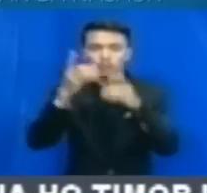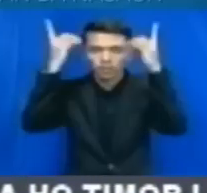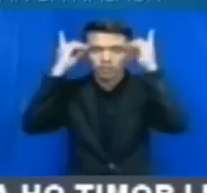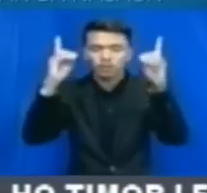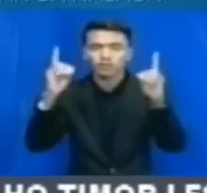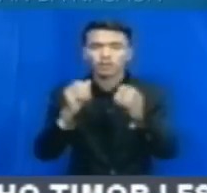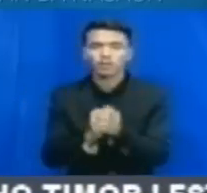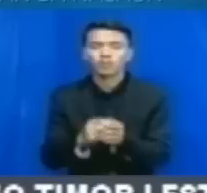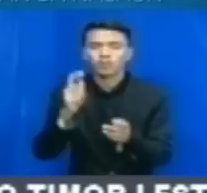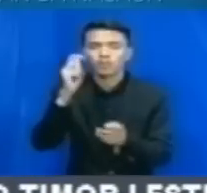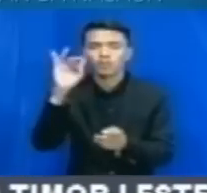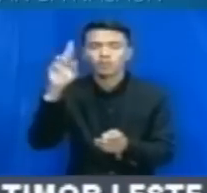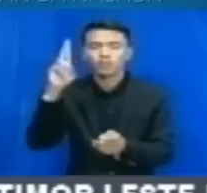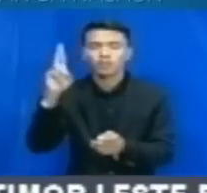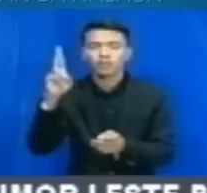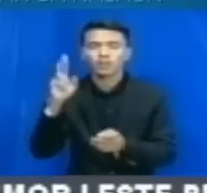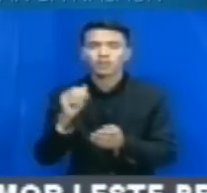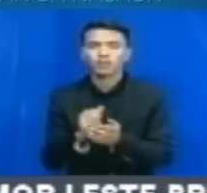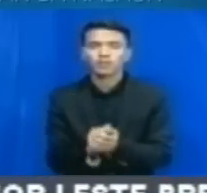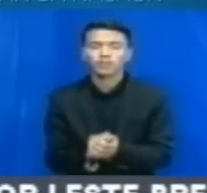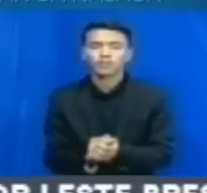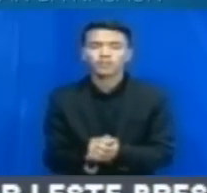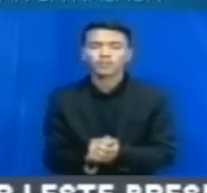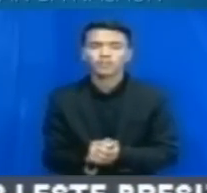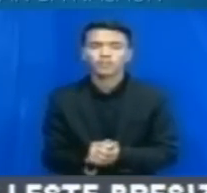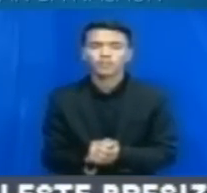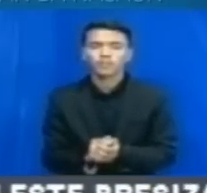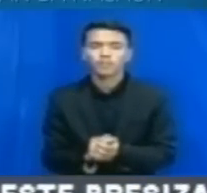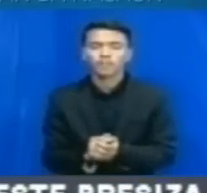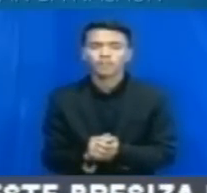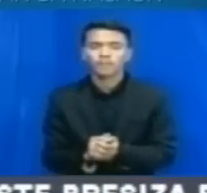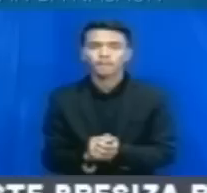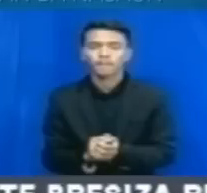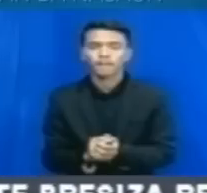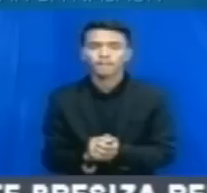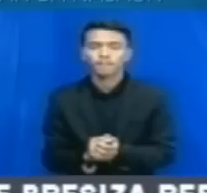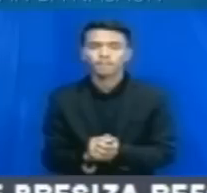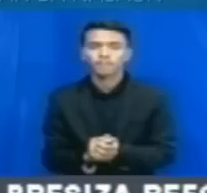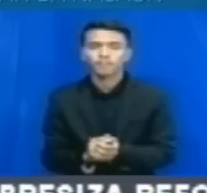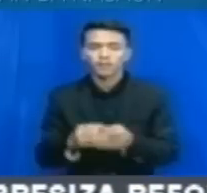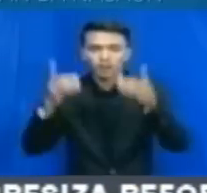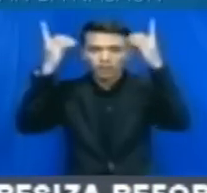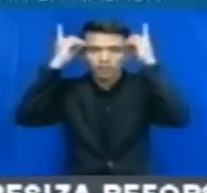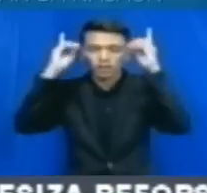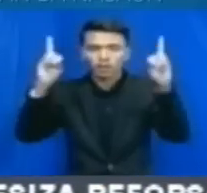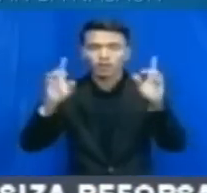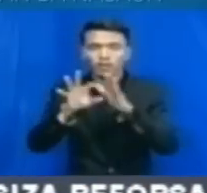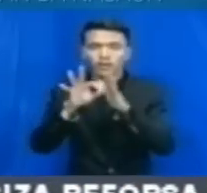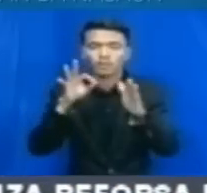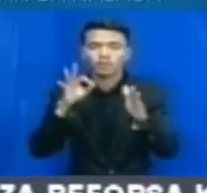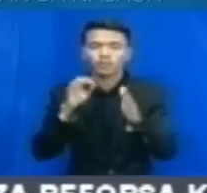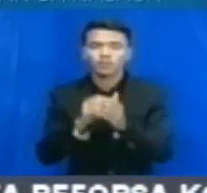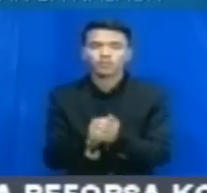coação que tira o termo identidade a residência. E decisão idane hamusu pro no contra,